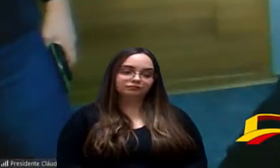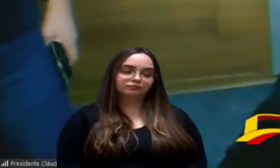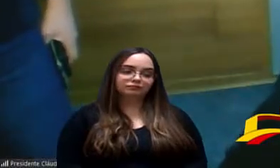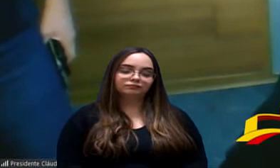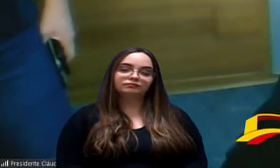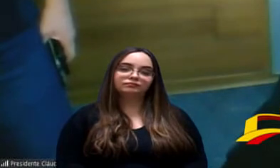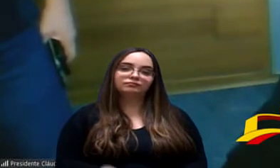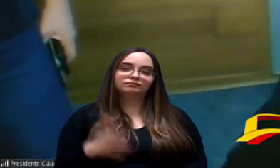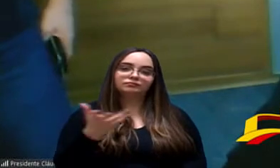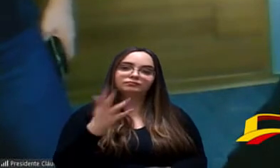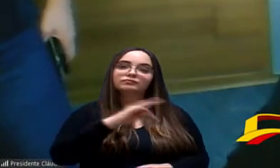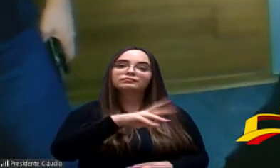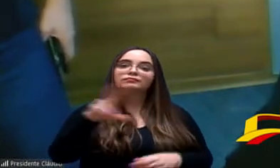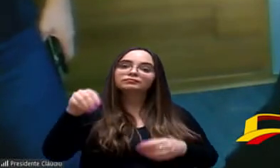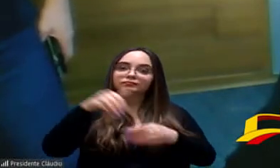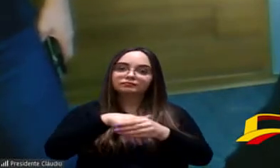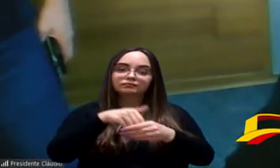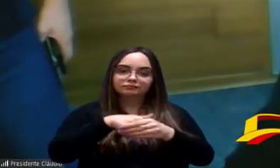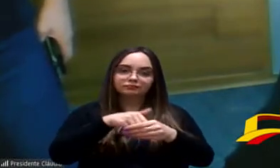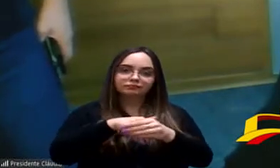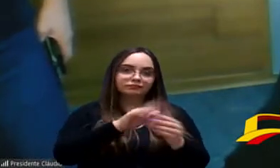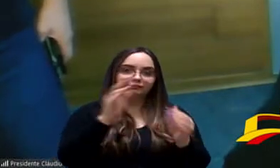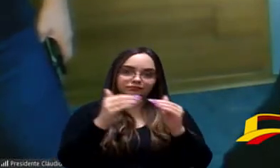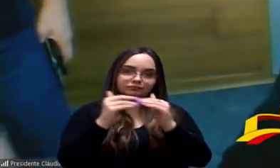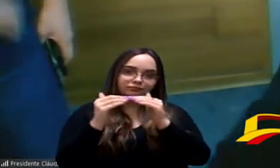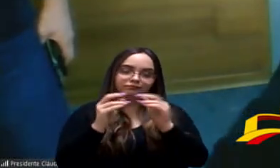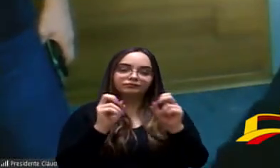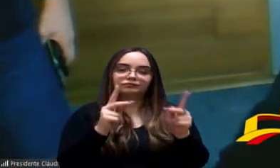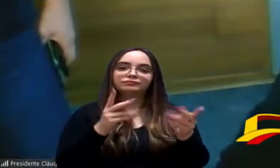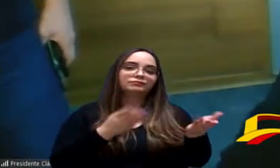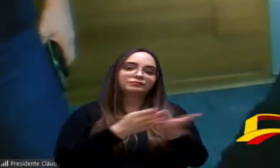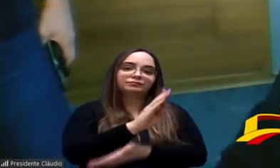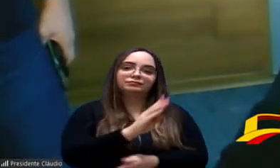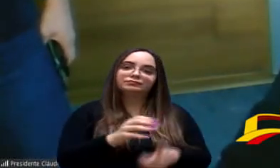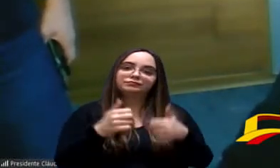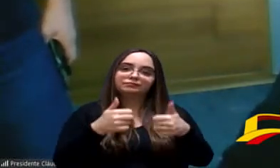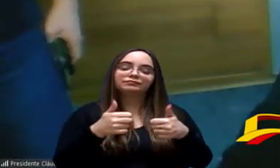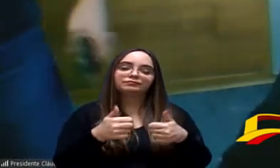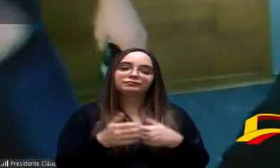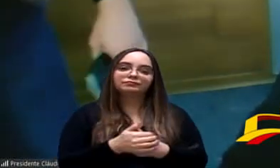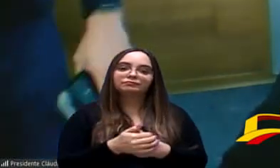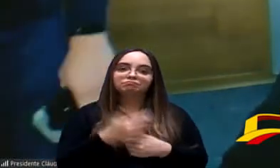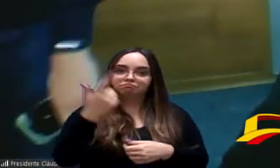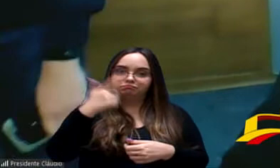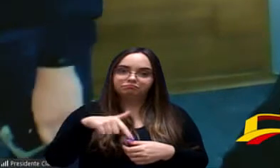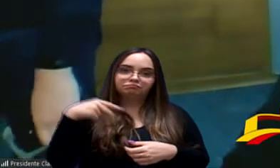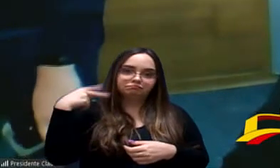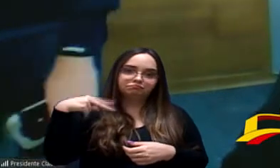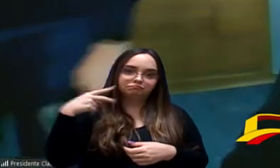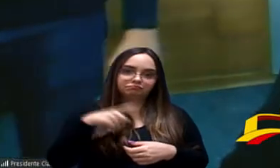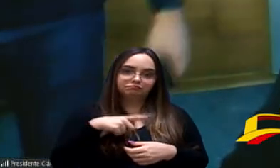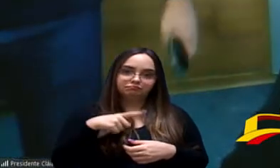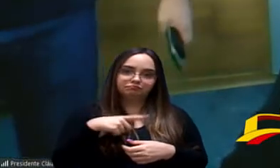Eu coloco em votação, os vereadores concordam, permanece como estão, aprovado. Mais algum vereador tem verbal?